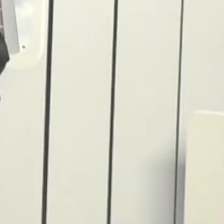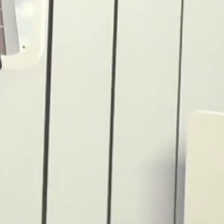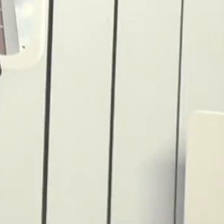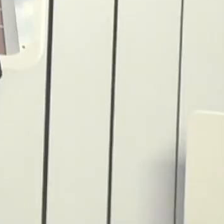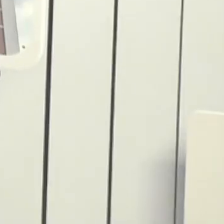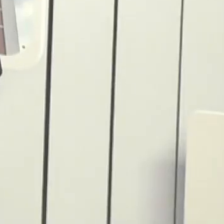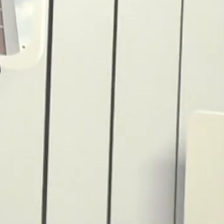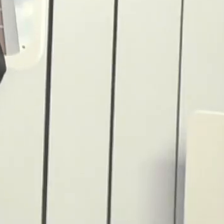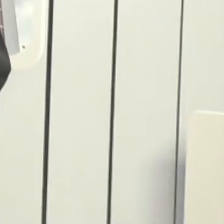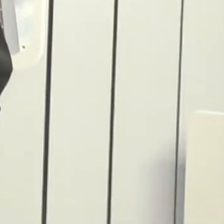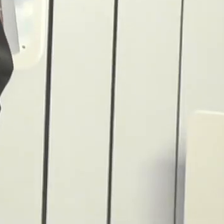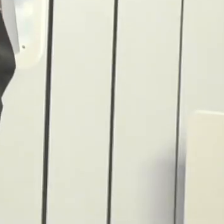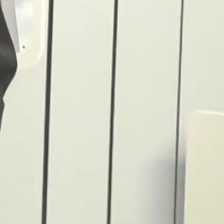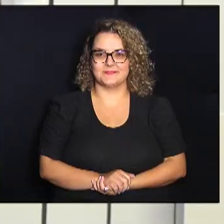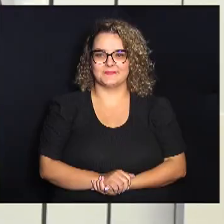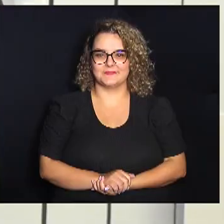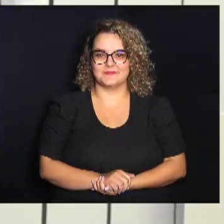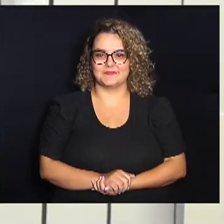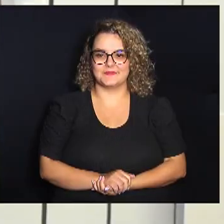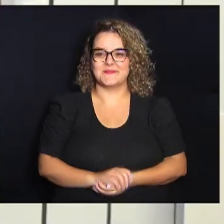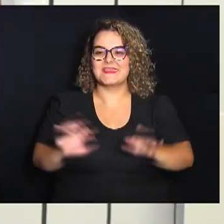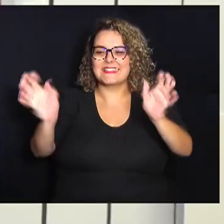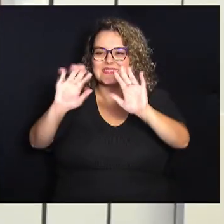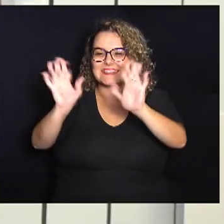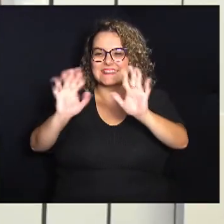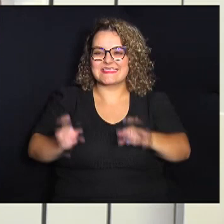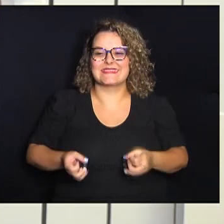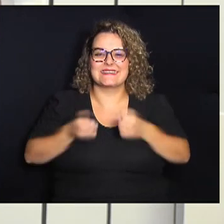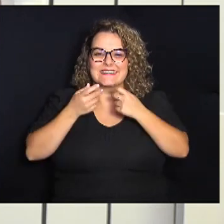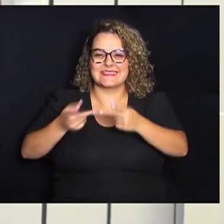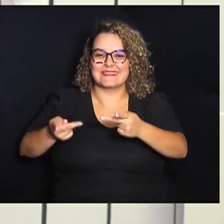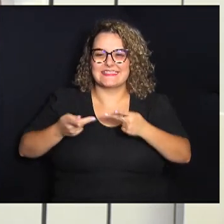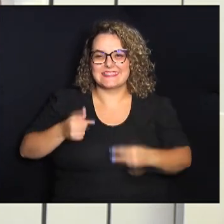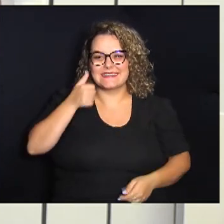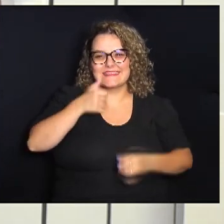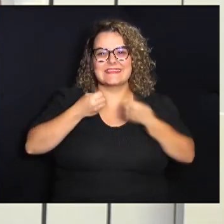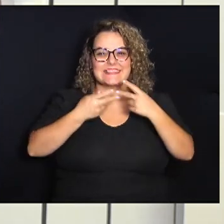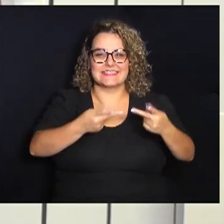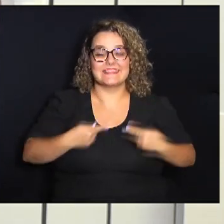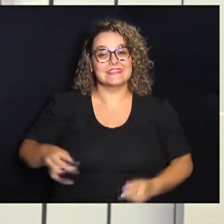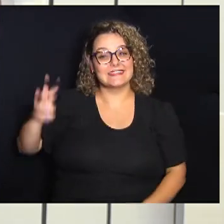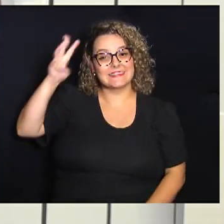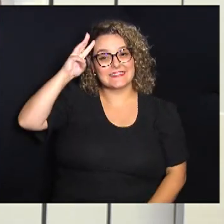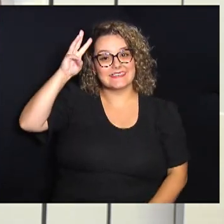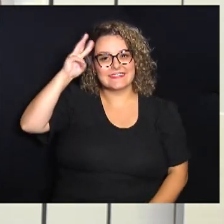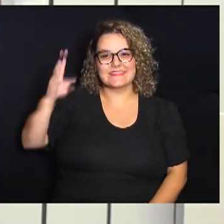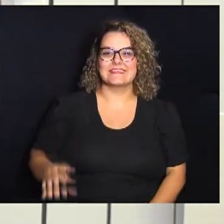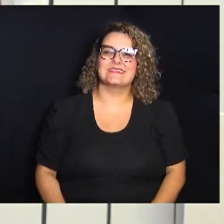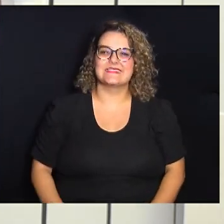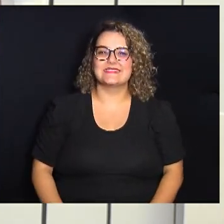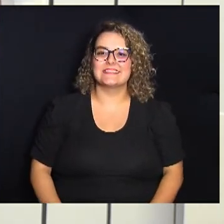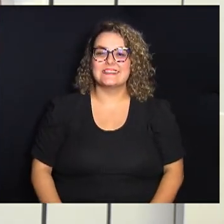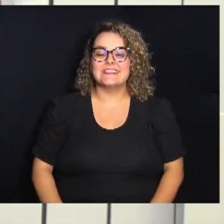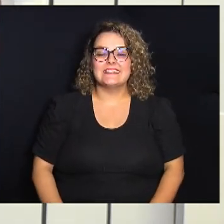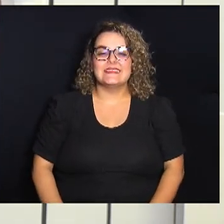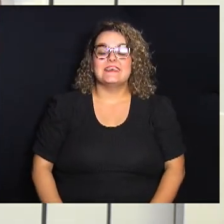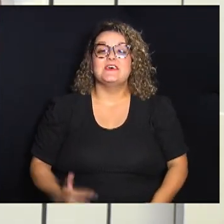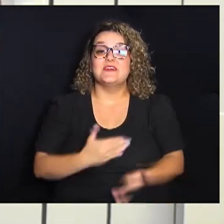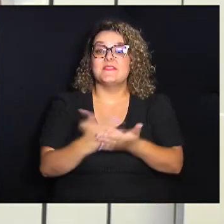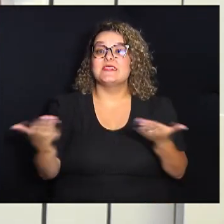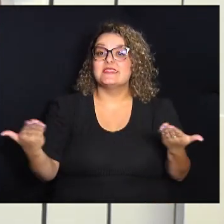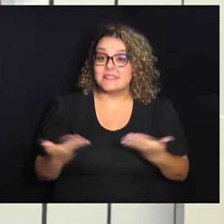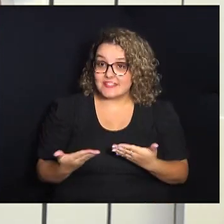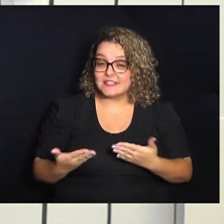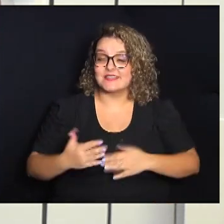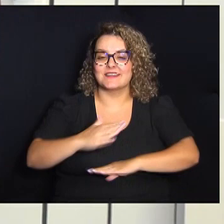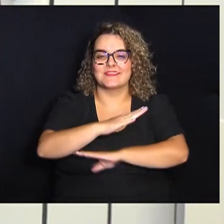Olá, seja bem-vinda, seja bem-vindo. Terça-feira, 6 de fevereiro de 2024. Começa agora o Jornal